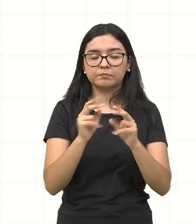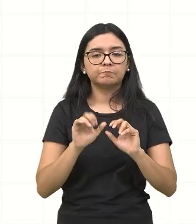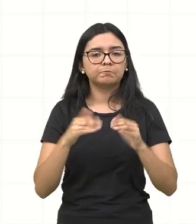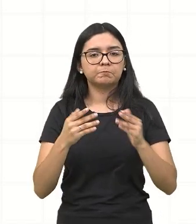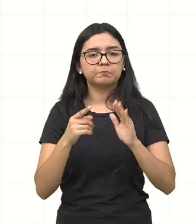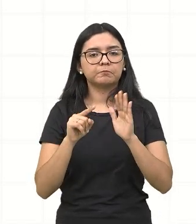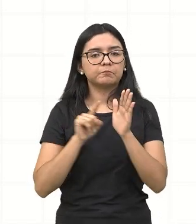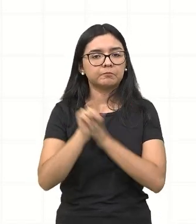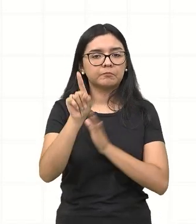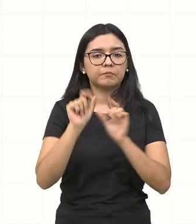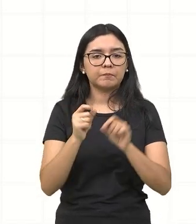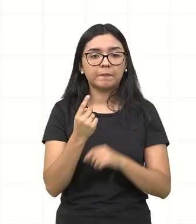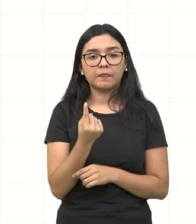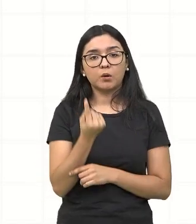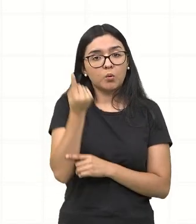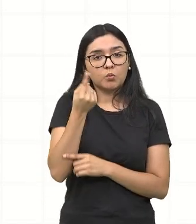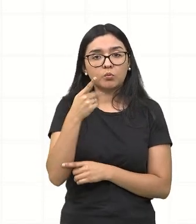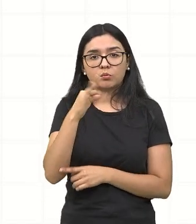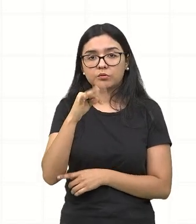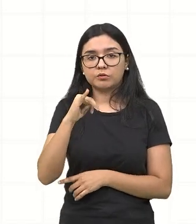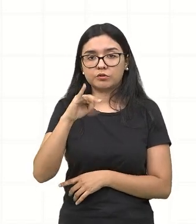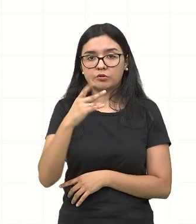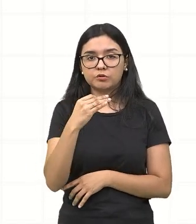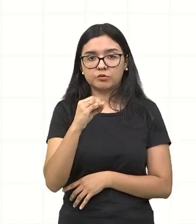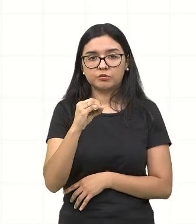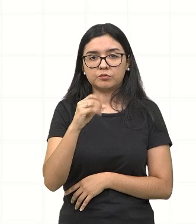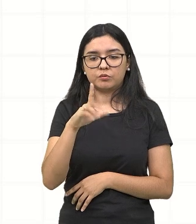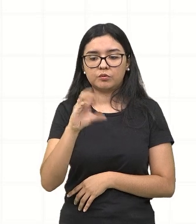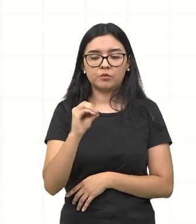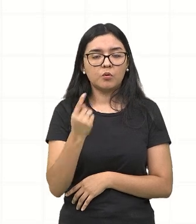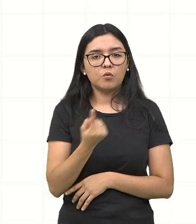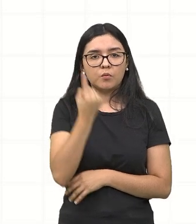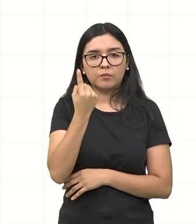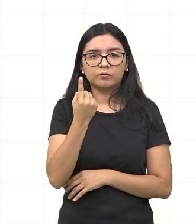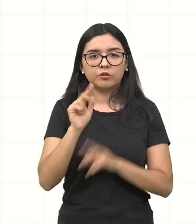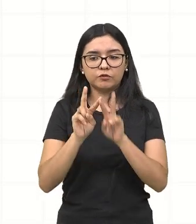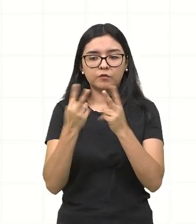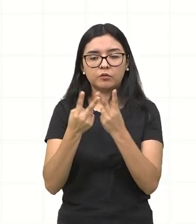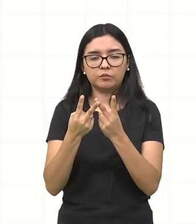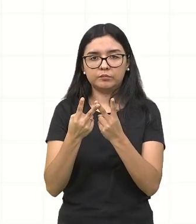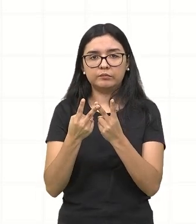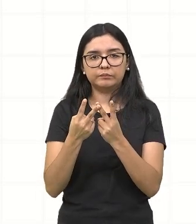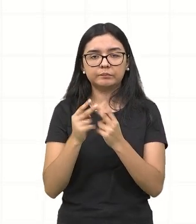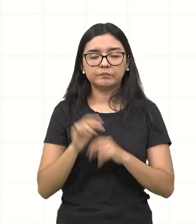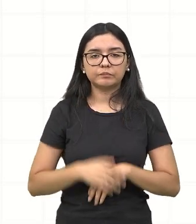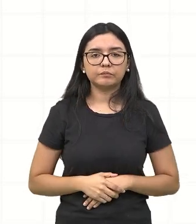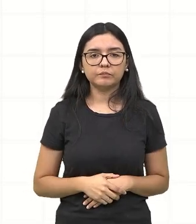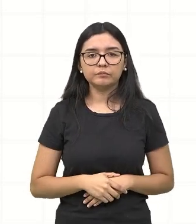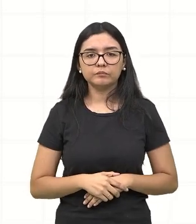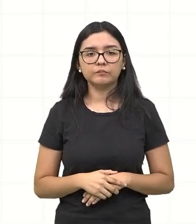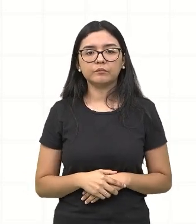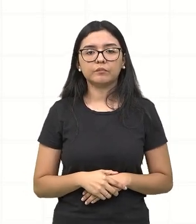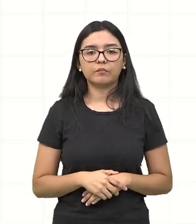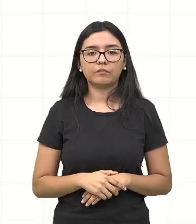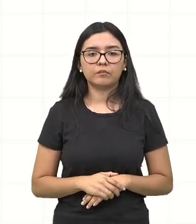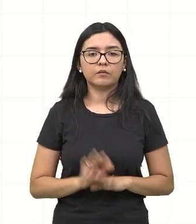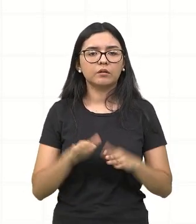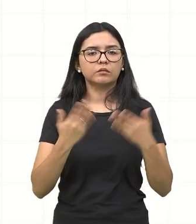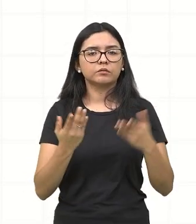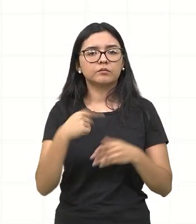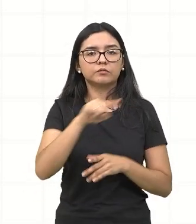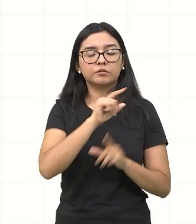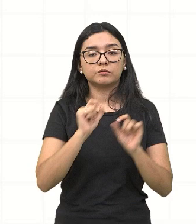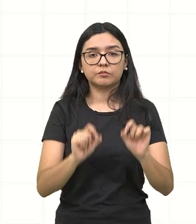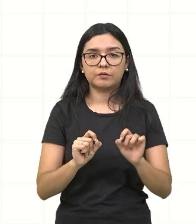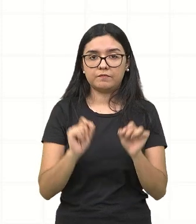questão, um tijolo como sendo uma unidade de volume. Tá legal? Uma unidade de volume. E aí, alunos, você